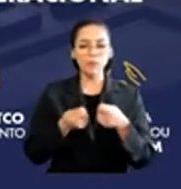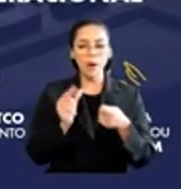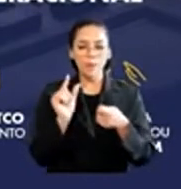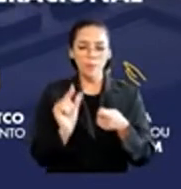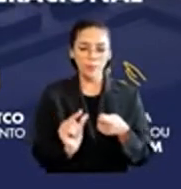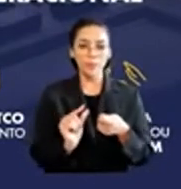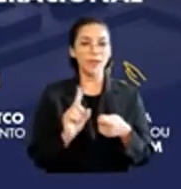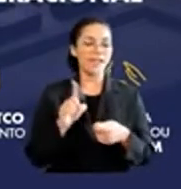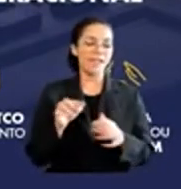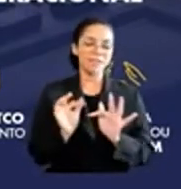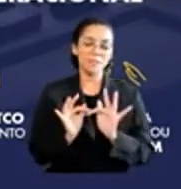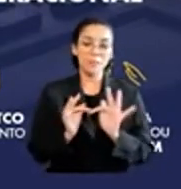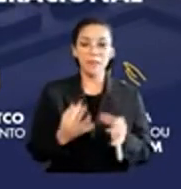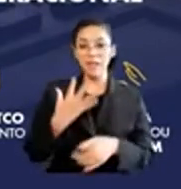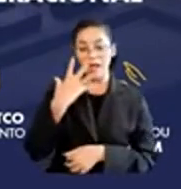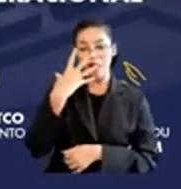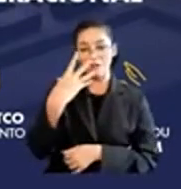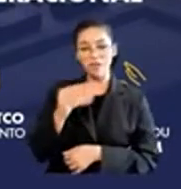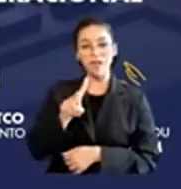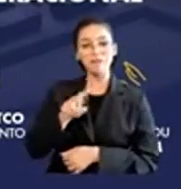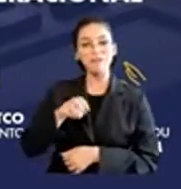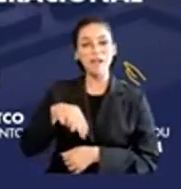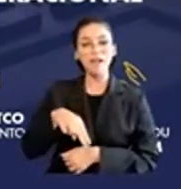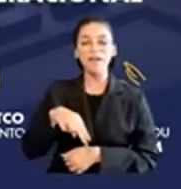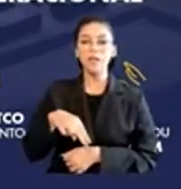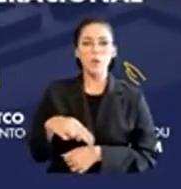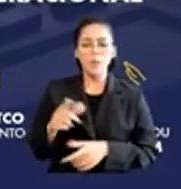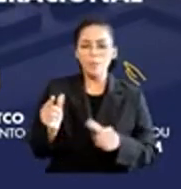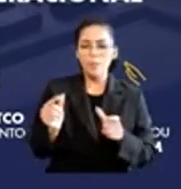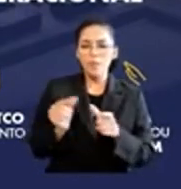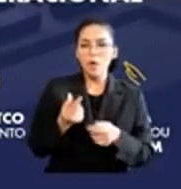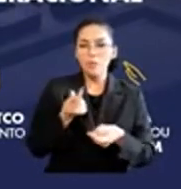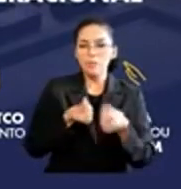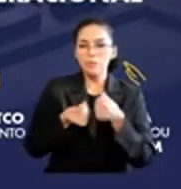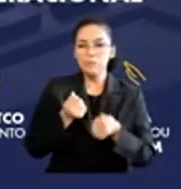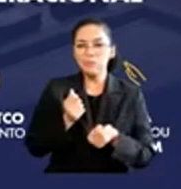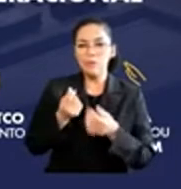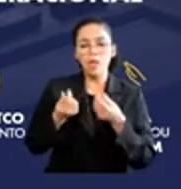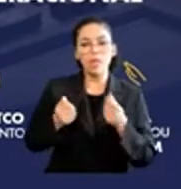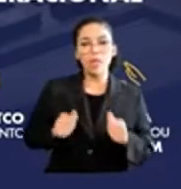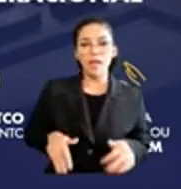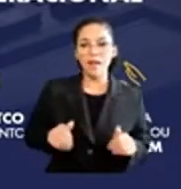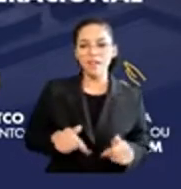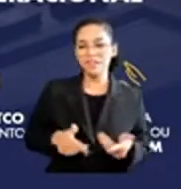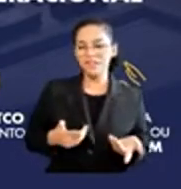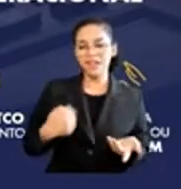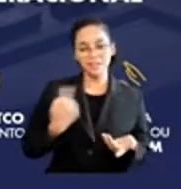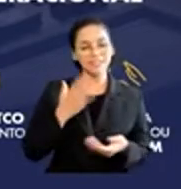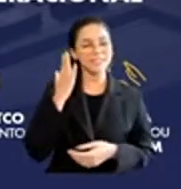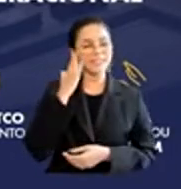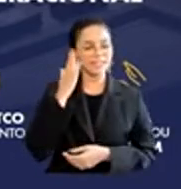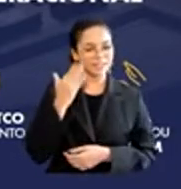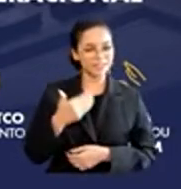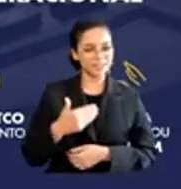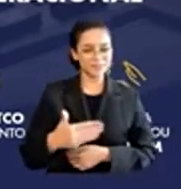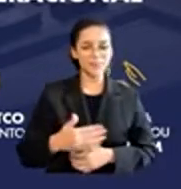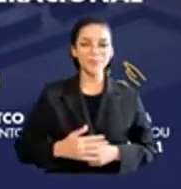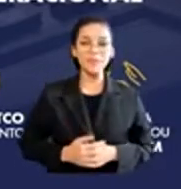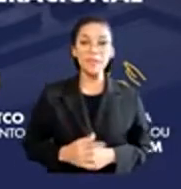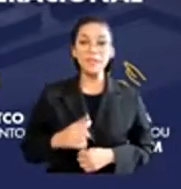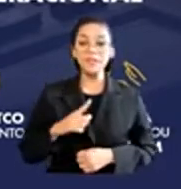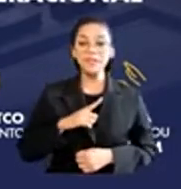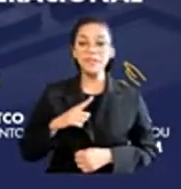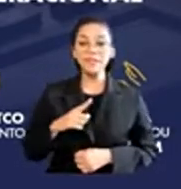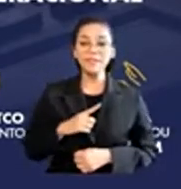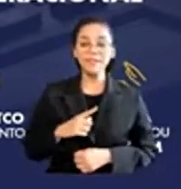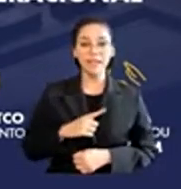van com o menor custo operacional do mercado, como nós vamos entender daqui a pouco. E vem com a garantia Fiat de